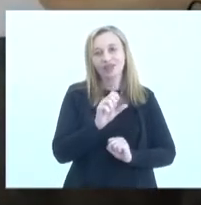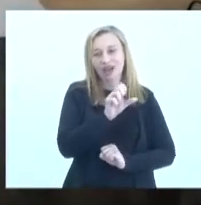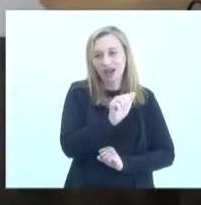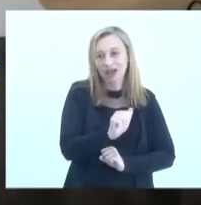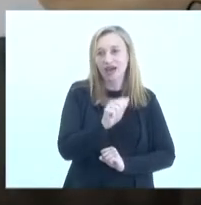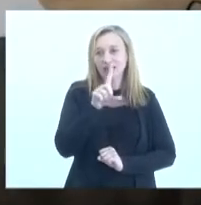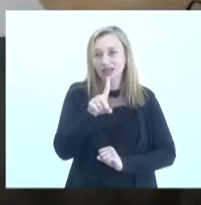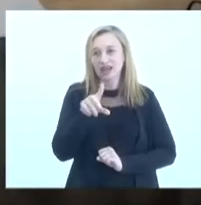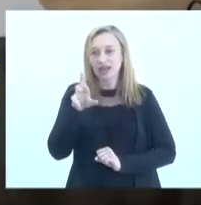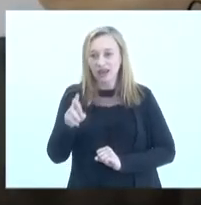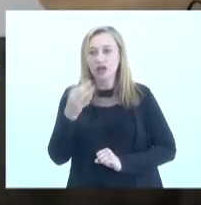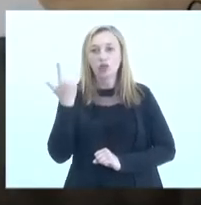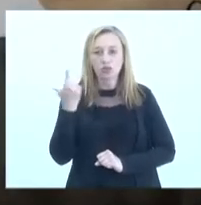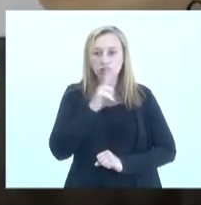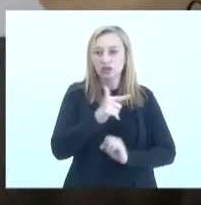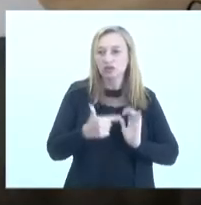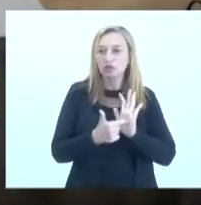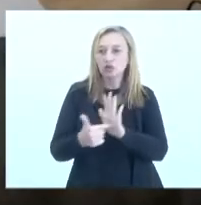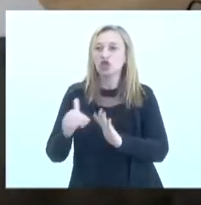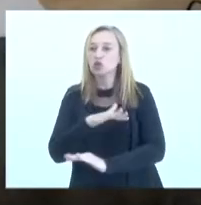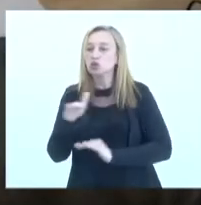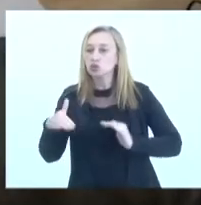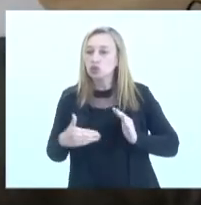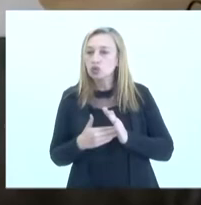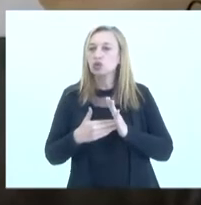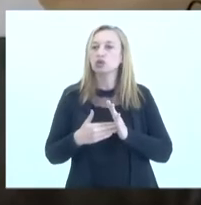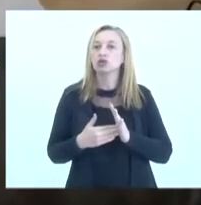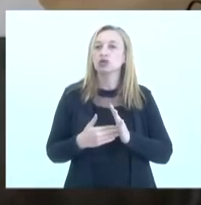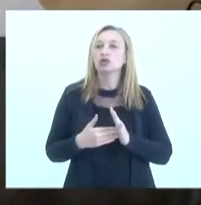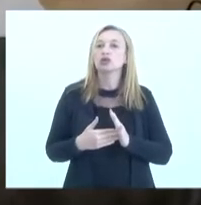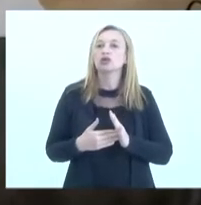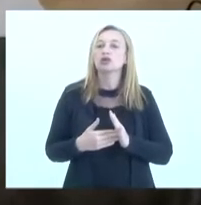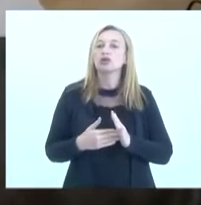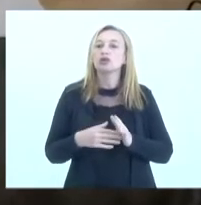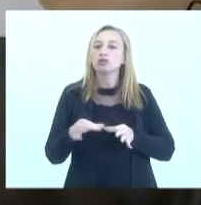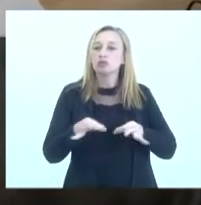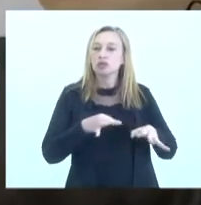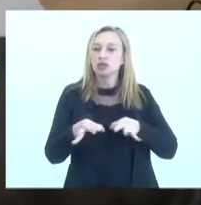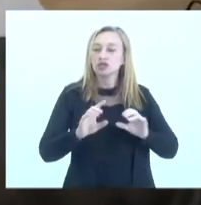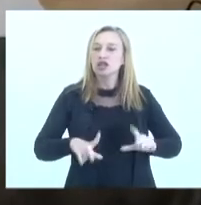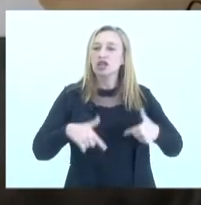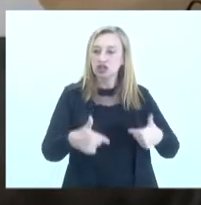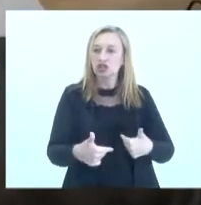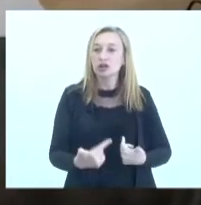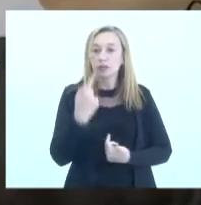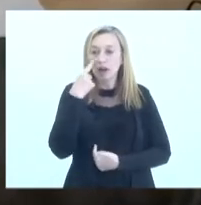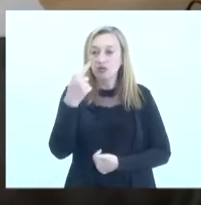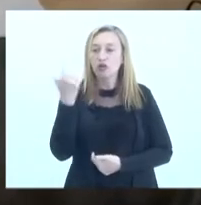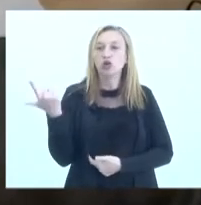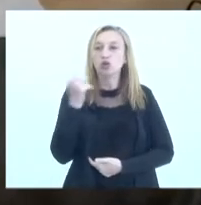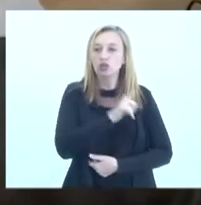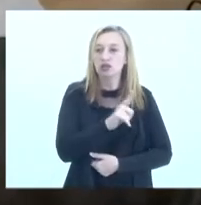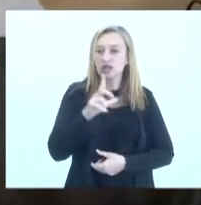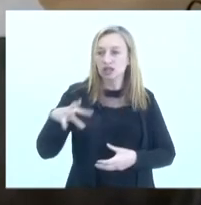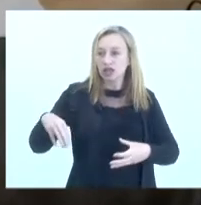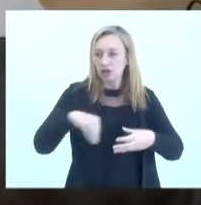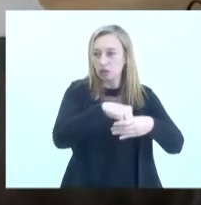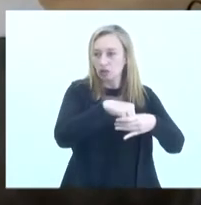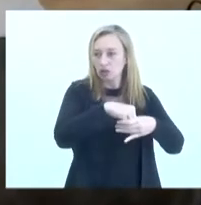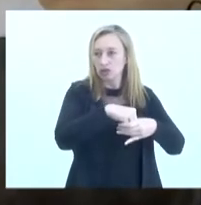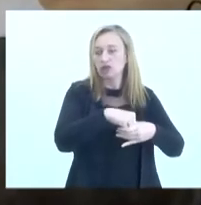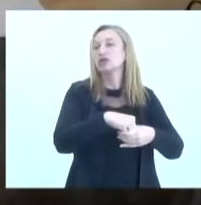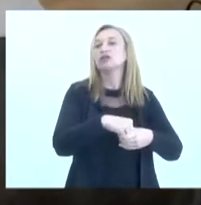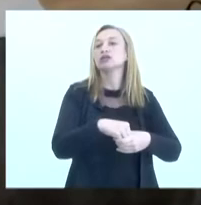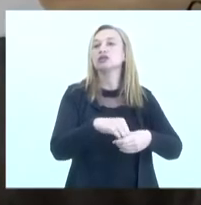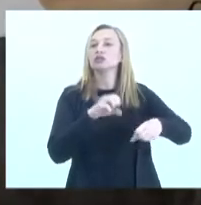consiga te mostrar todo o plano de ação nosso, tem 27 ações, para ver o que consegue ser encaixado em relação